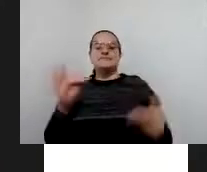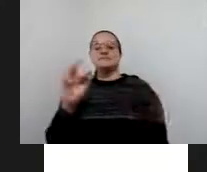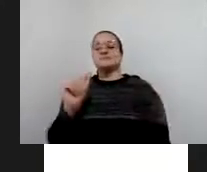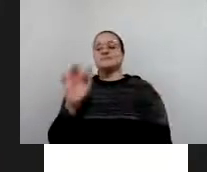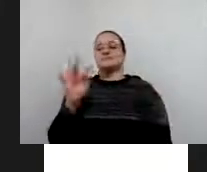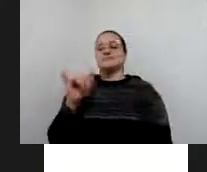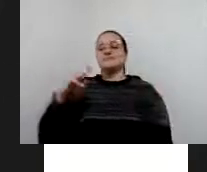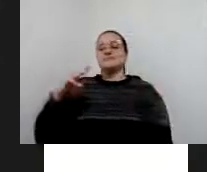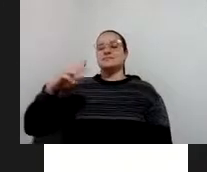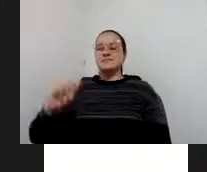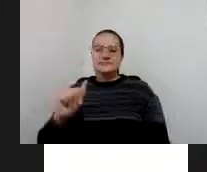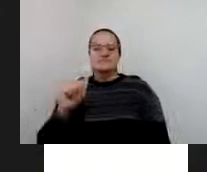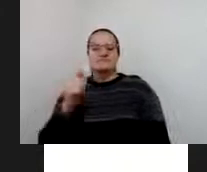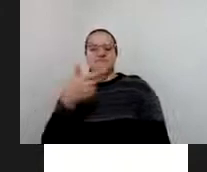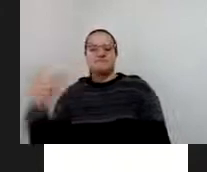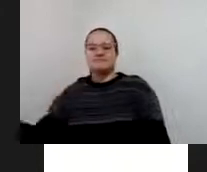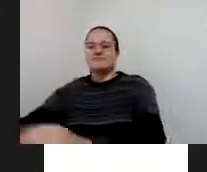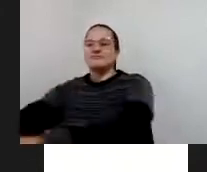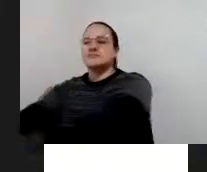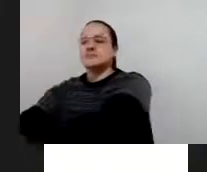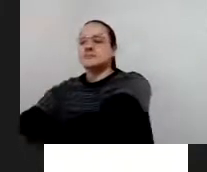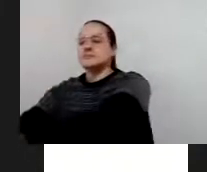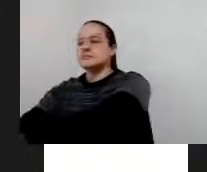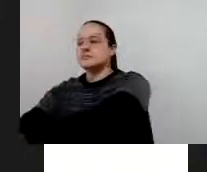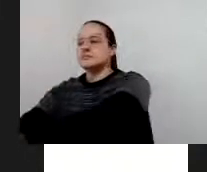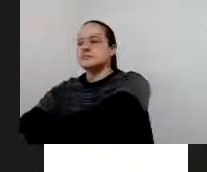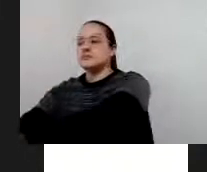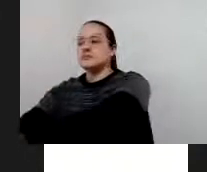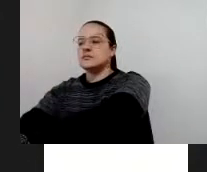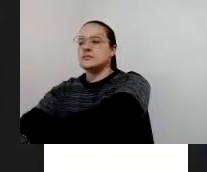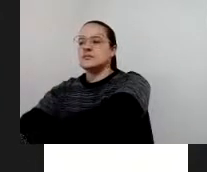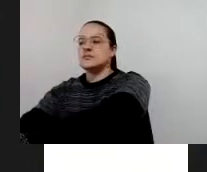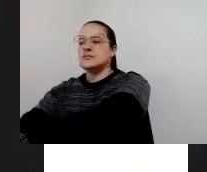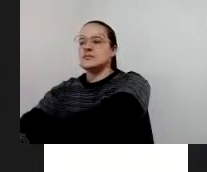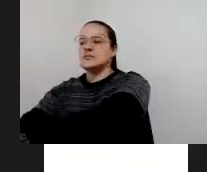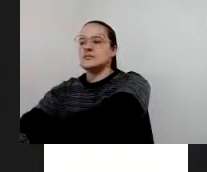faltou muito. A maioria do sindicato está junto com a gente para fortalecer